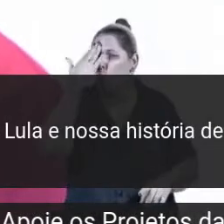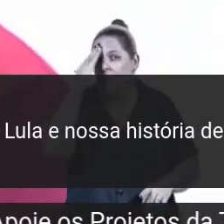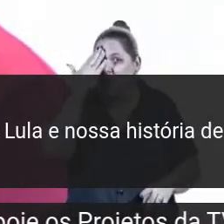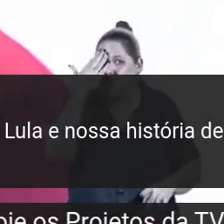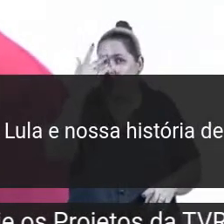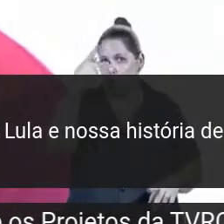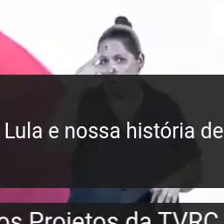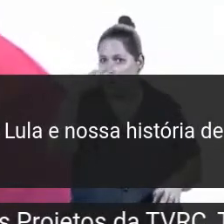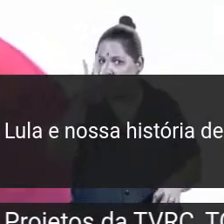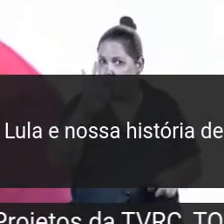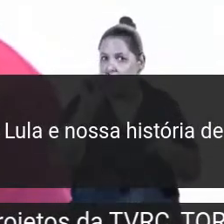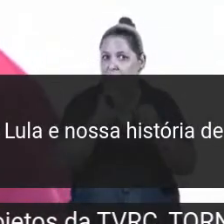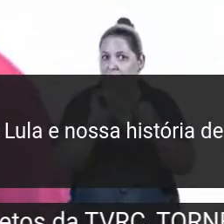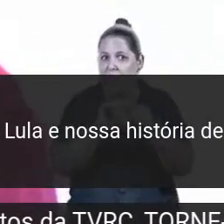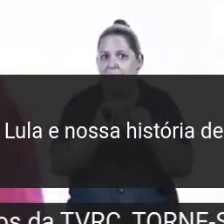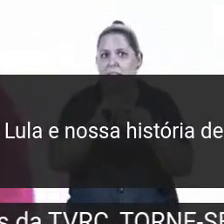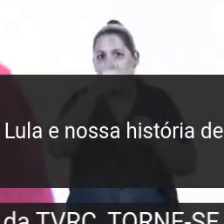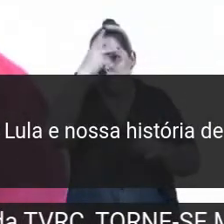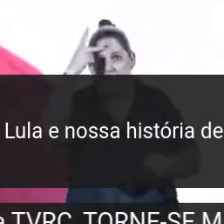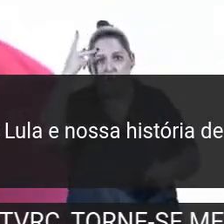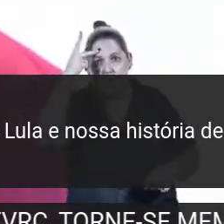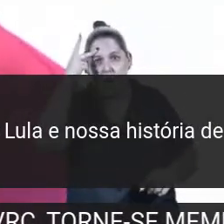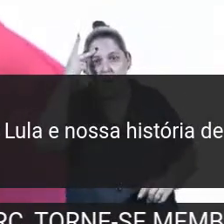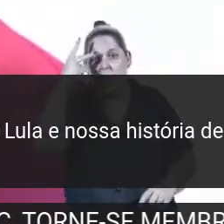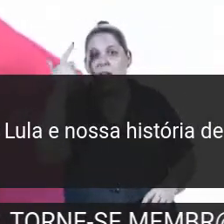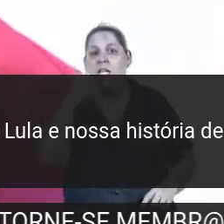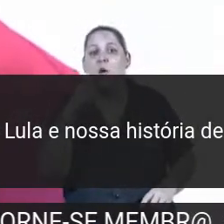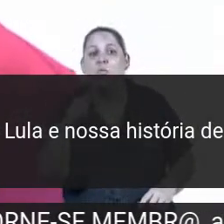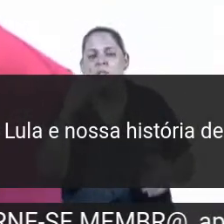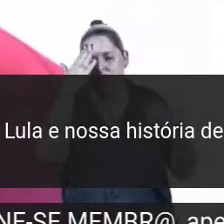dos Trabalhadores fez quem não tem o mínimo de gratidão.